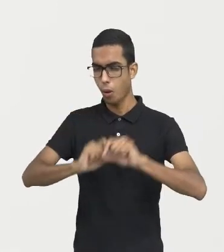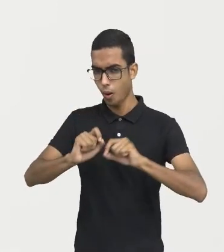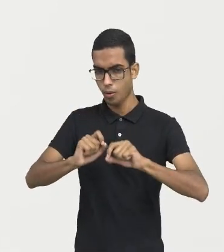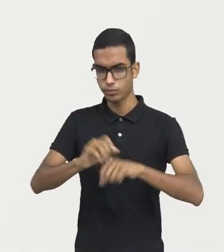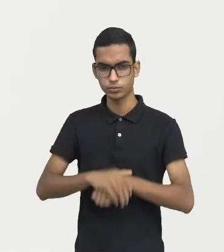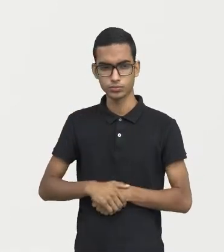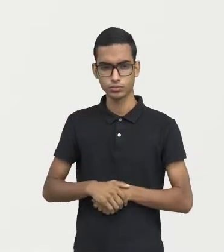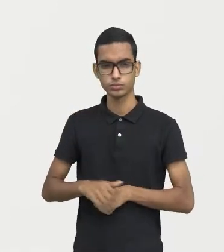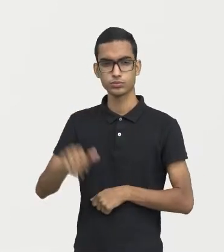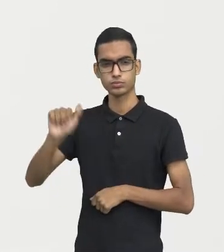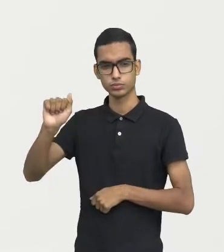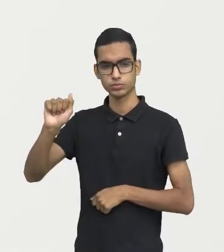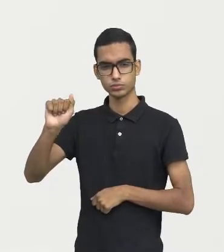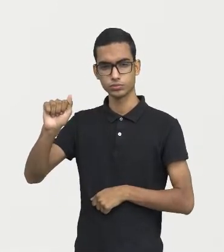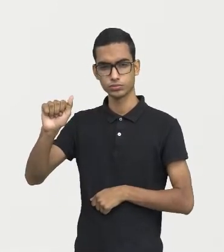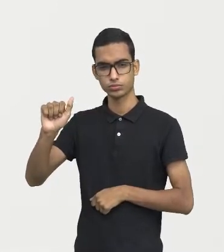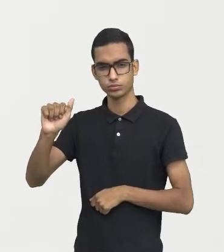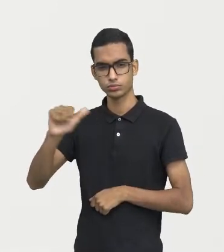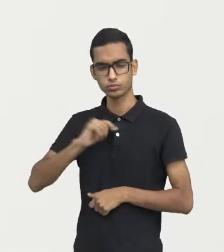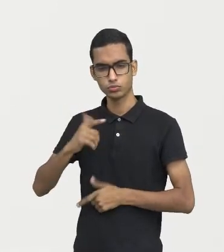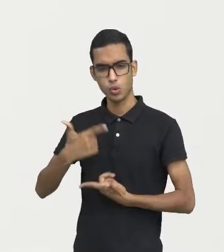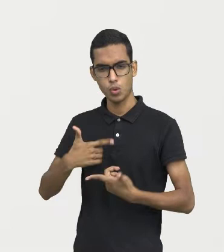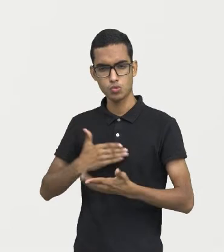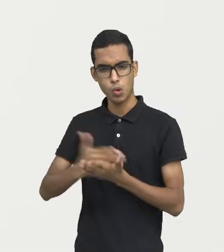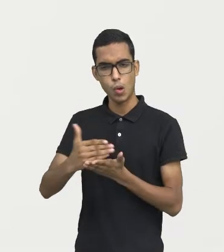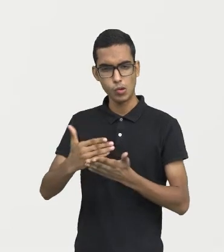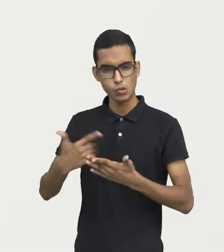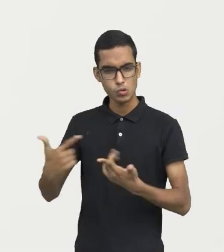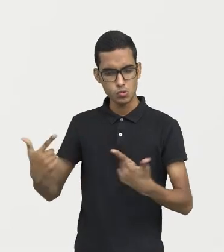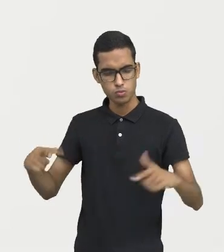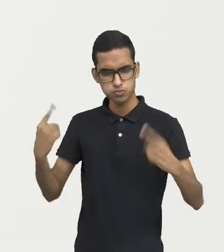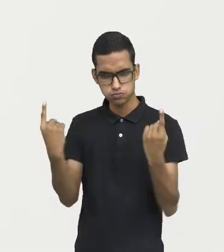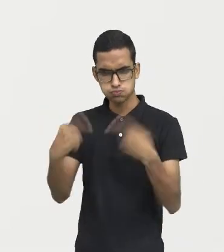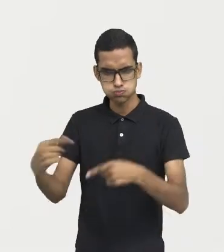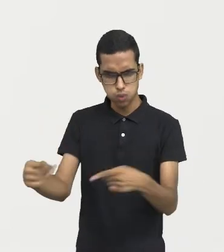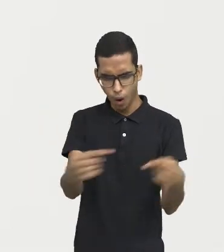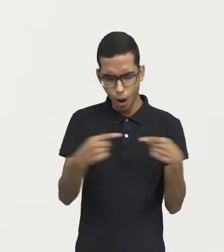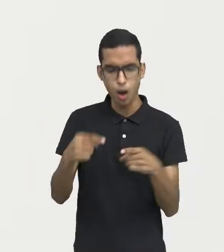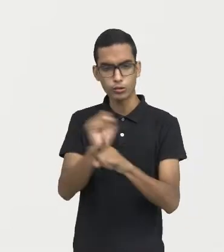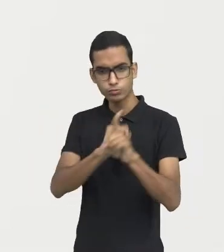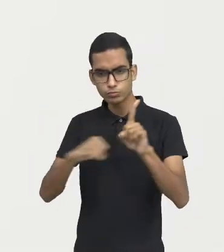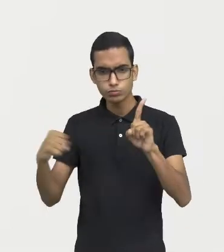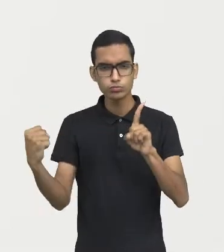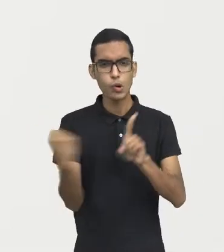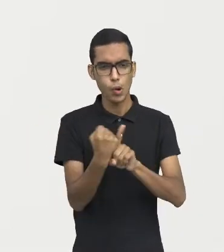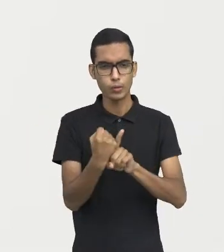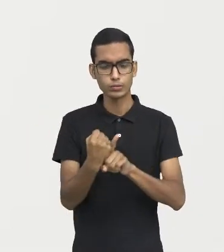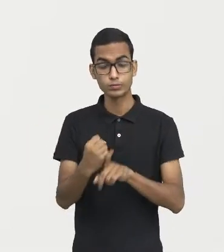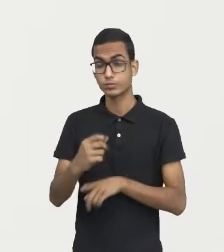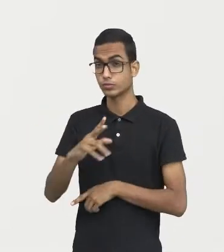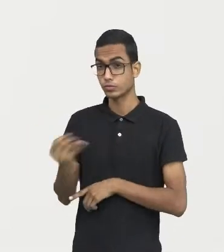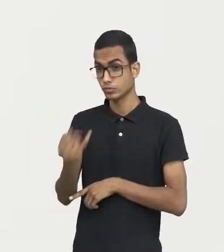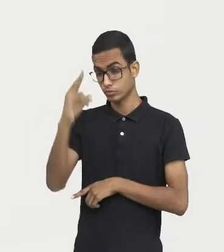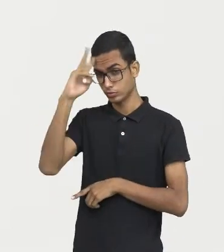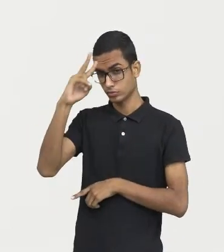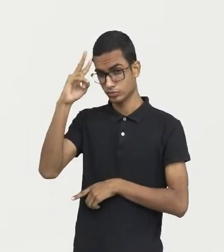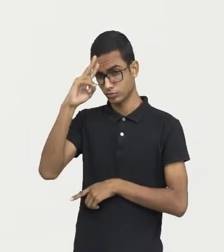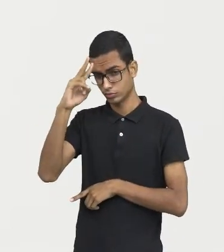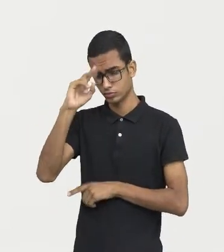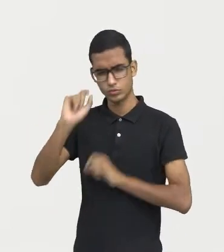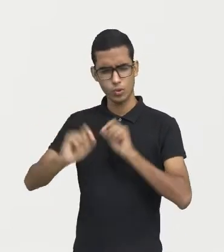a letra A, o abrandamento das tensões políticas e sociais. É importante a gente lembrar o seguinte: o que foi